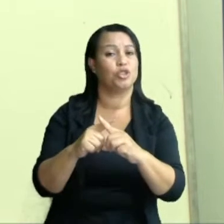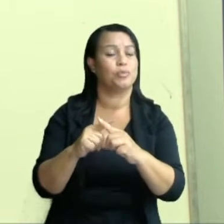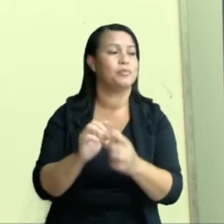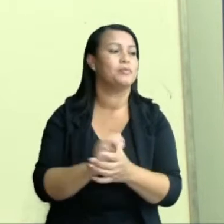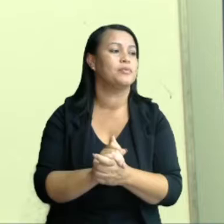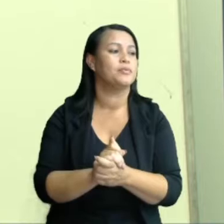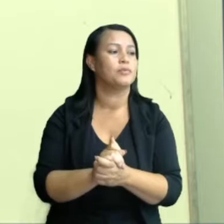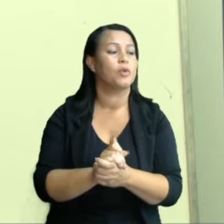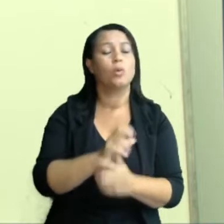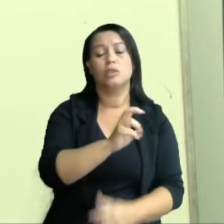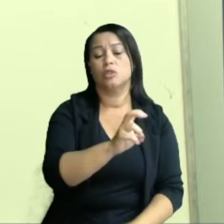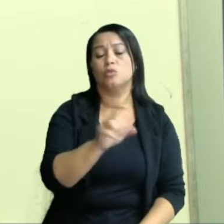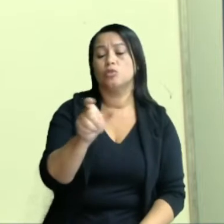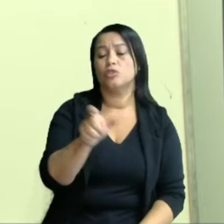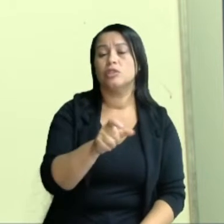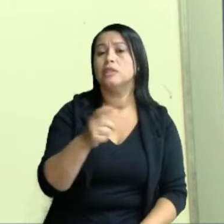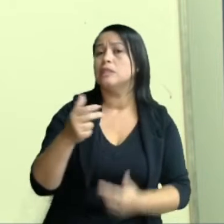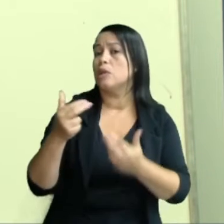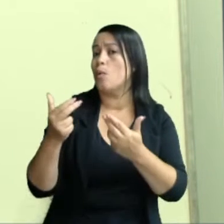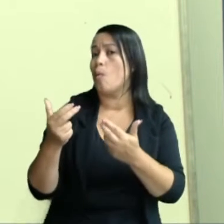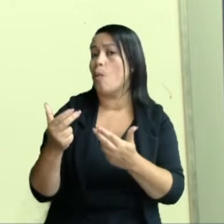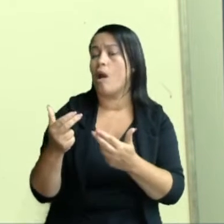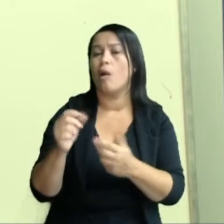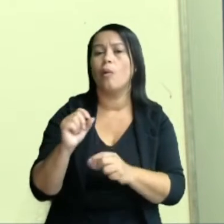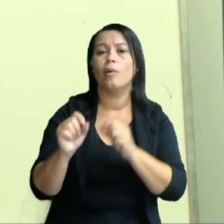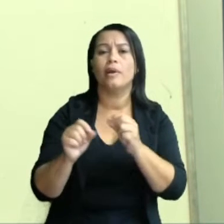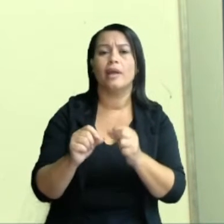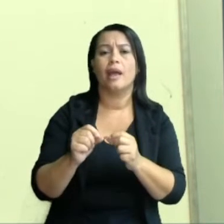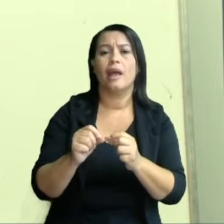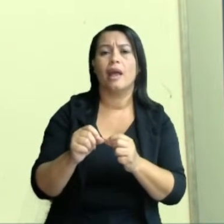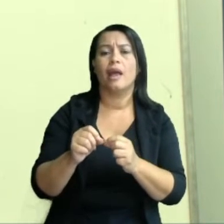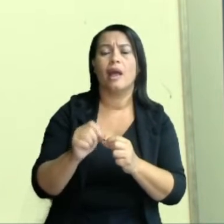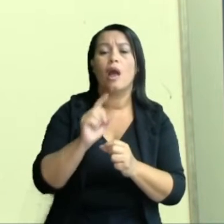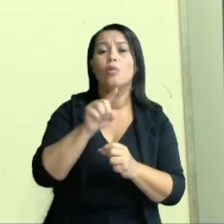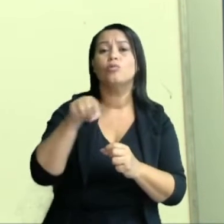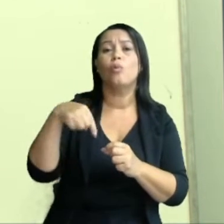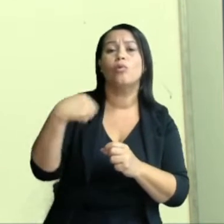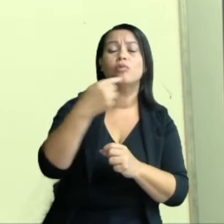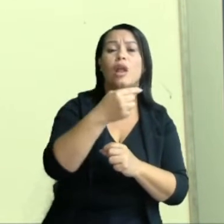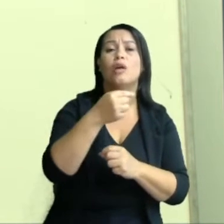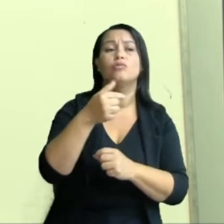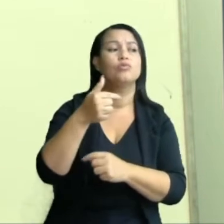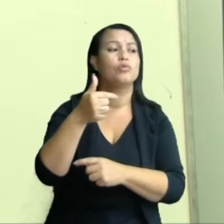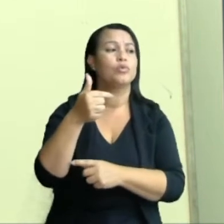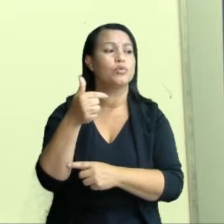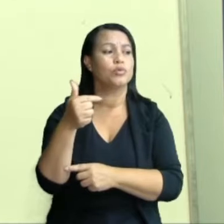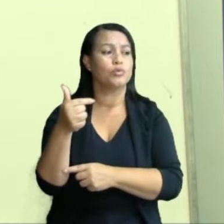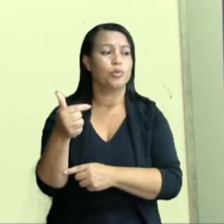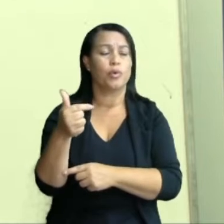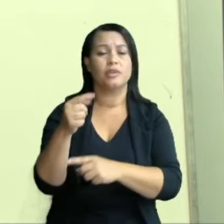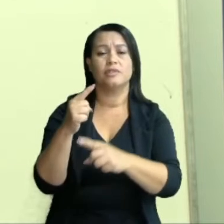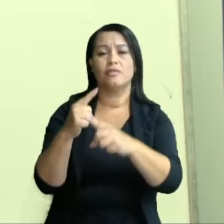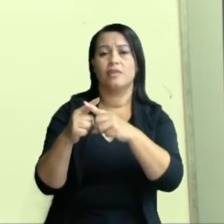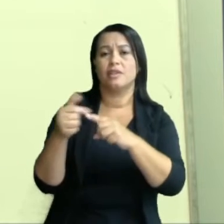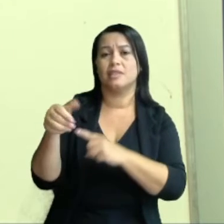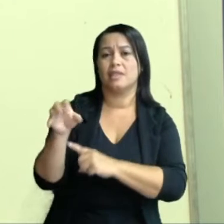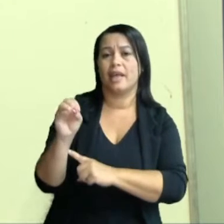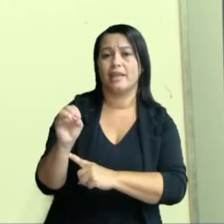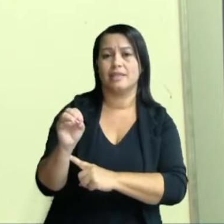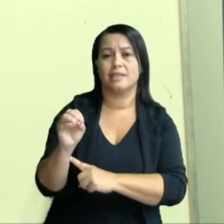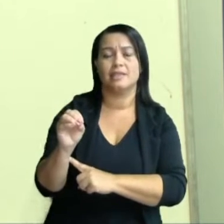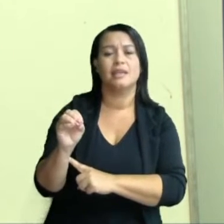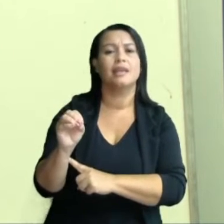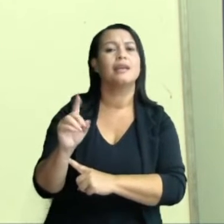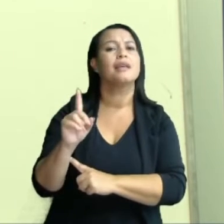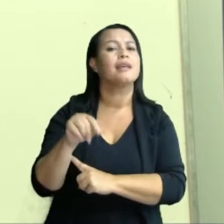5x, igual ao cálculo do outro lado, 2 vezes 10,